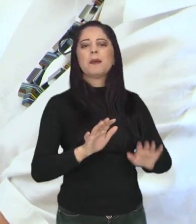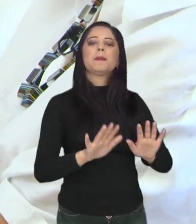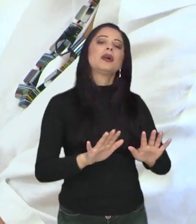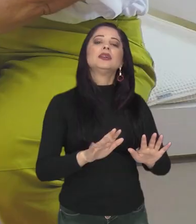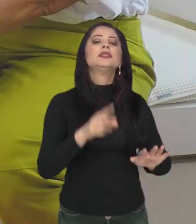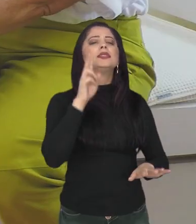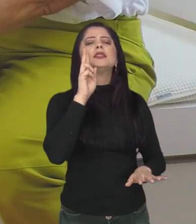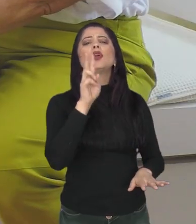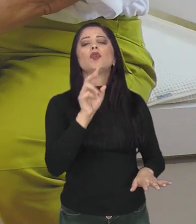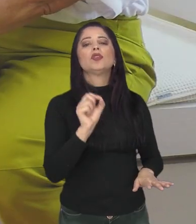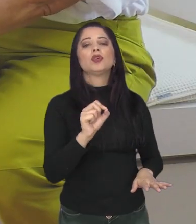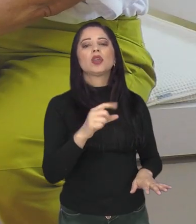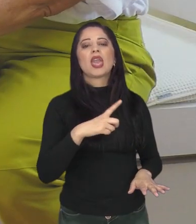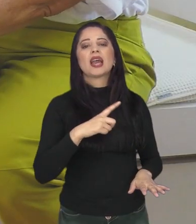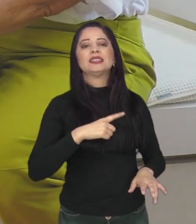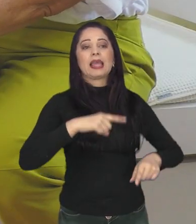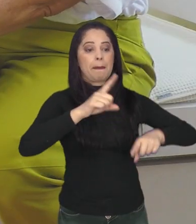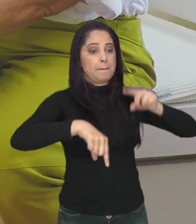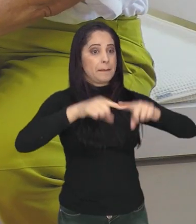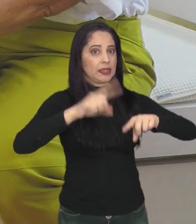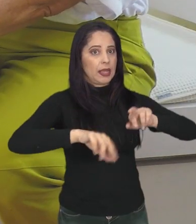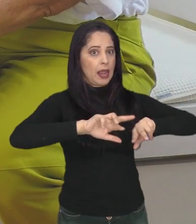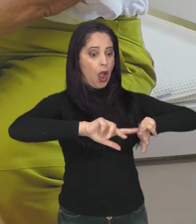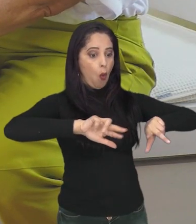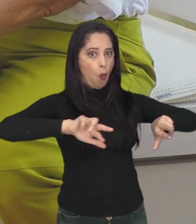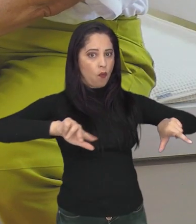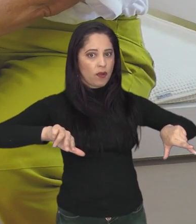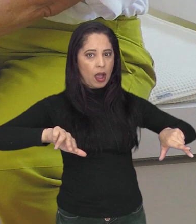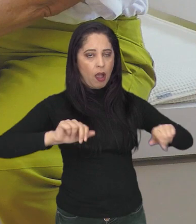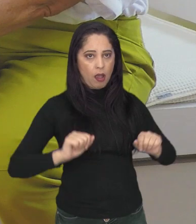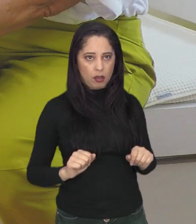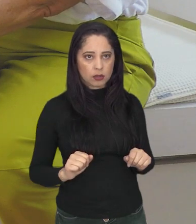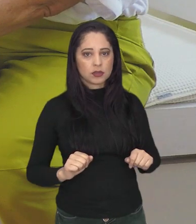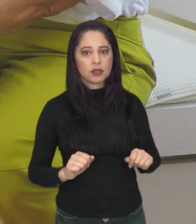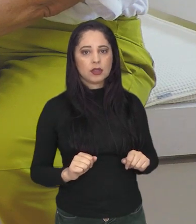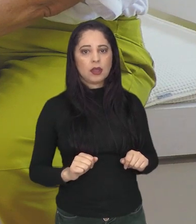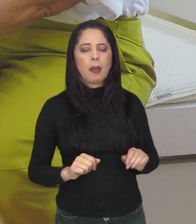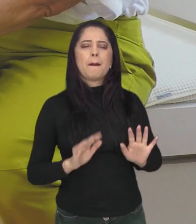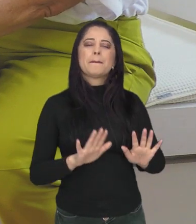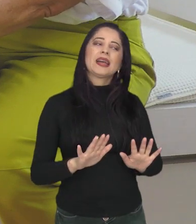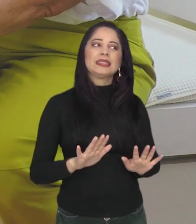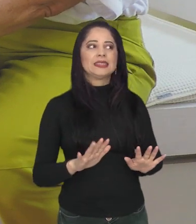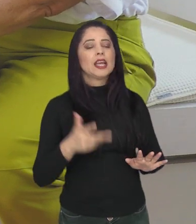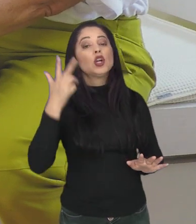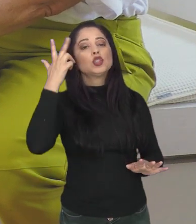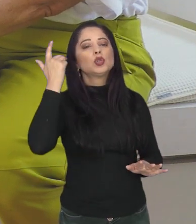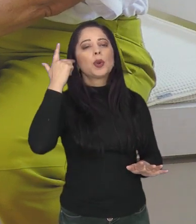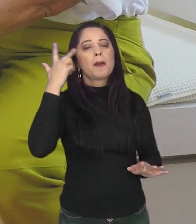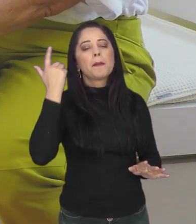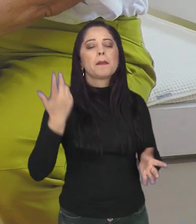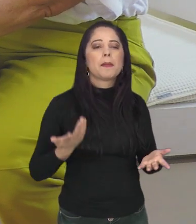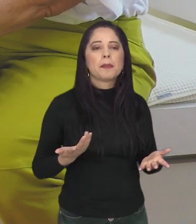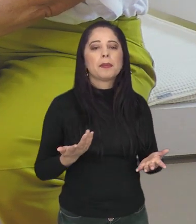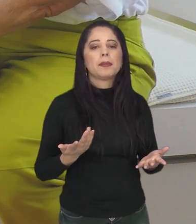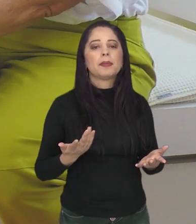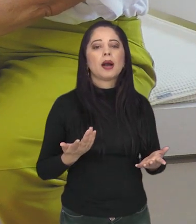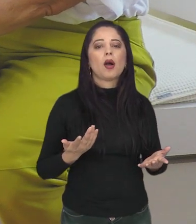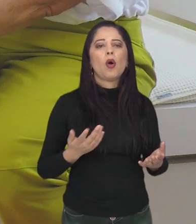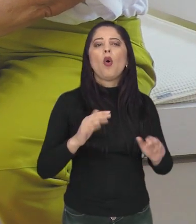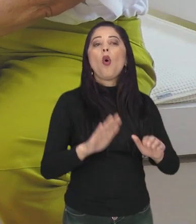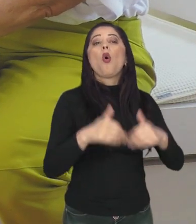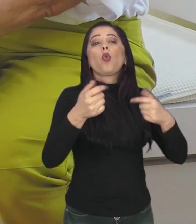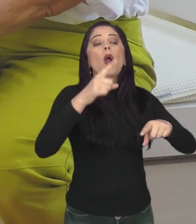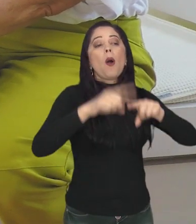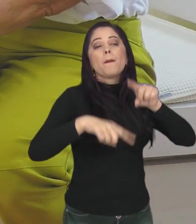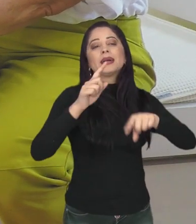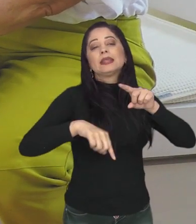Ana Júlia eu vi aqui que você tem bastante material o que que geralmente é necessário para esse tipo de